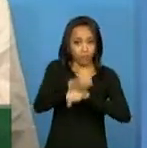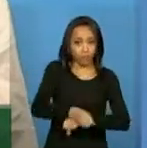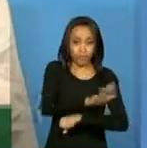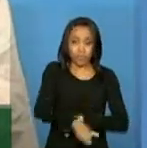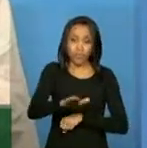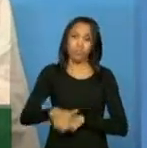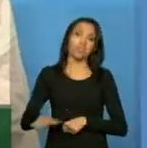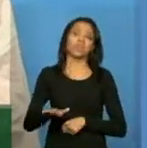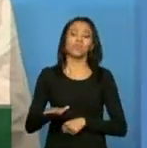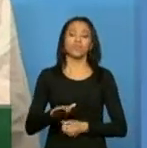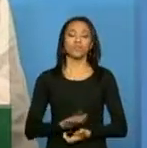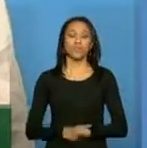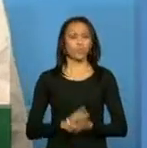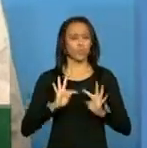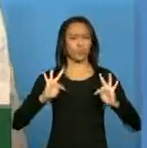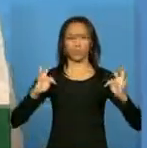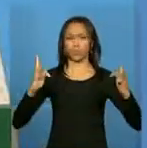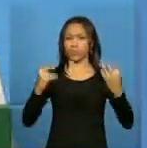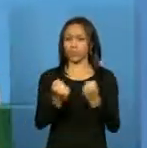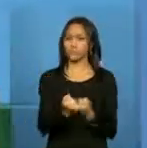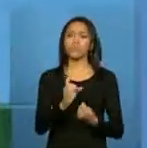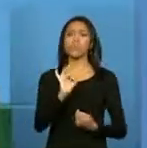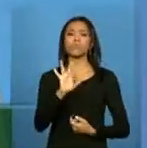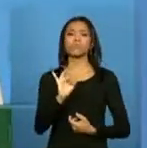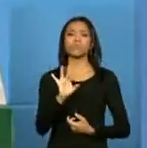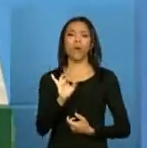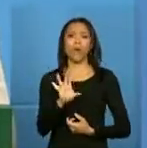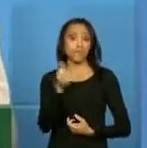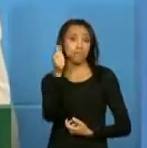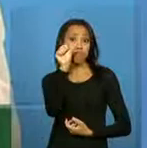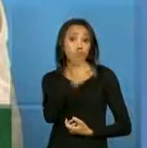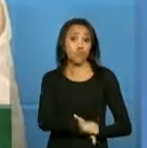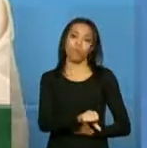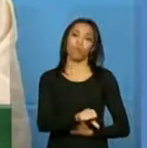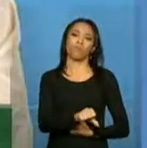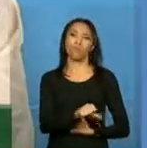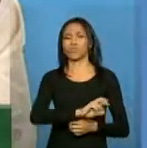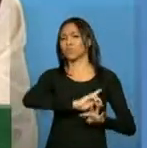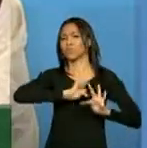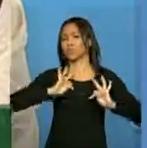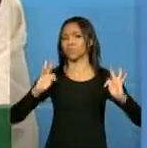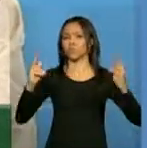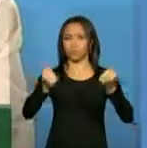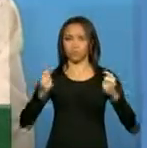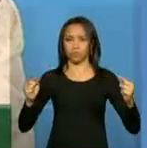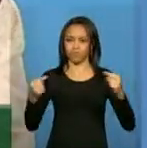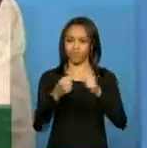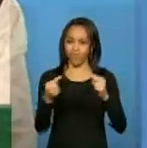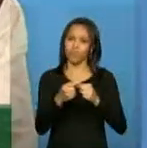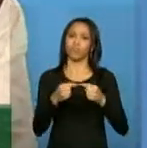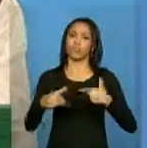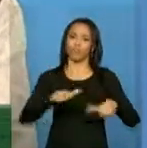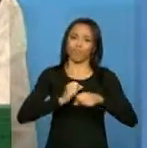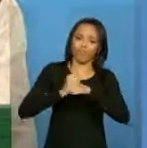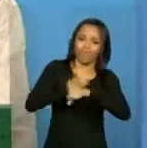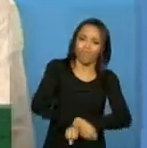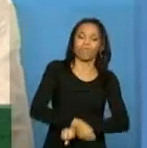as formas de trabalho infantil, não somente as piores formas. Então,